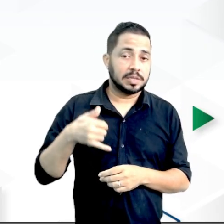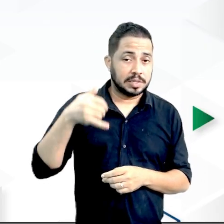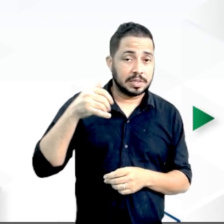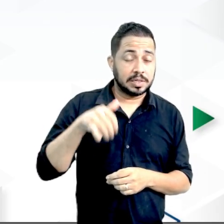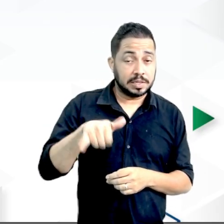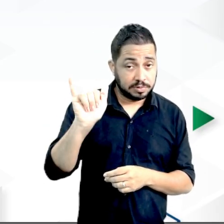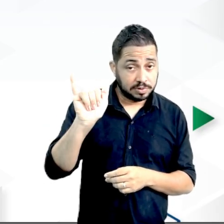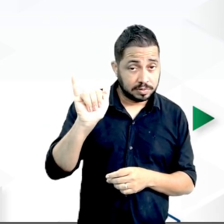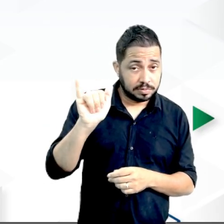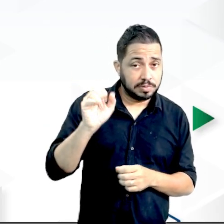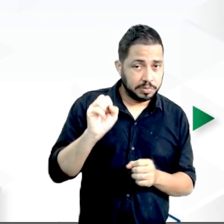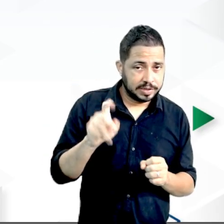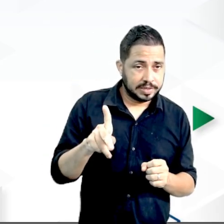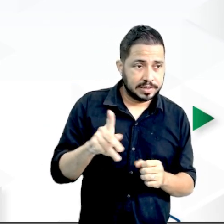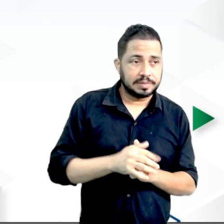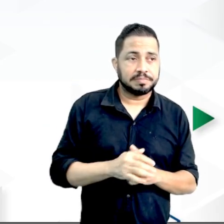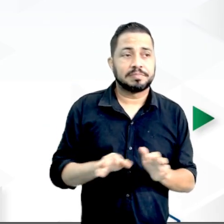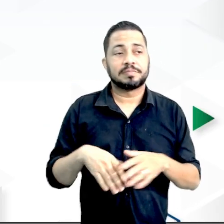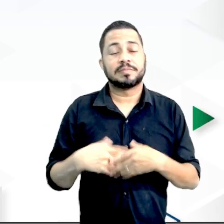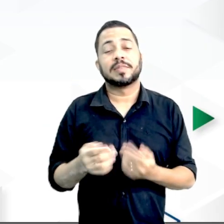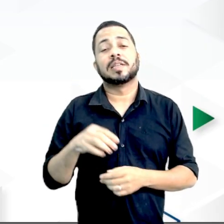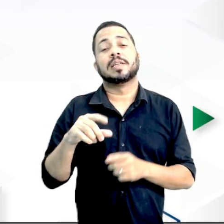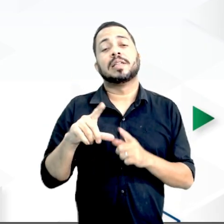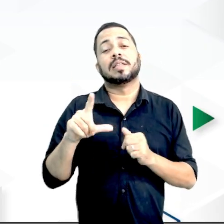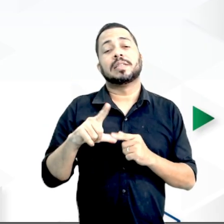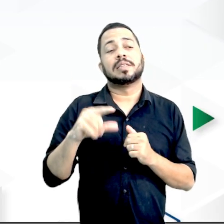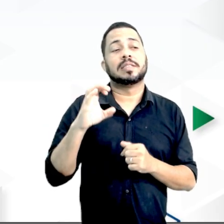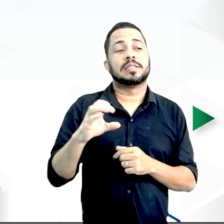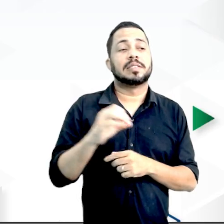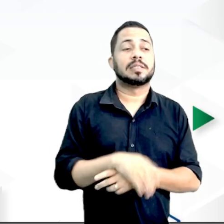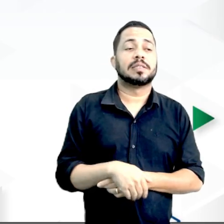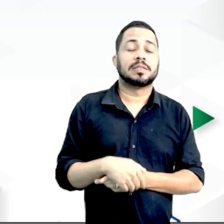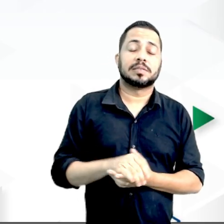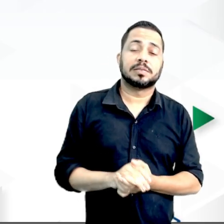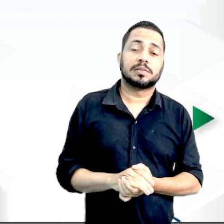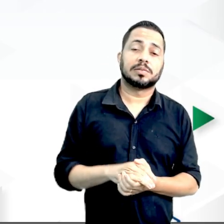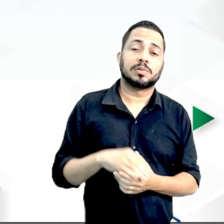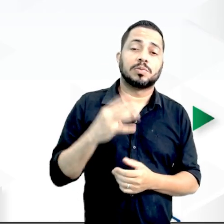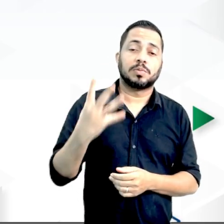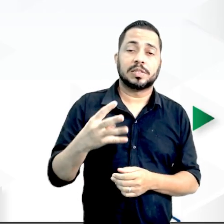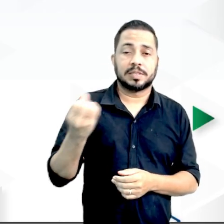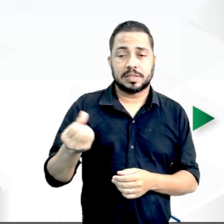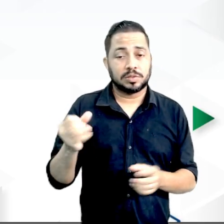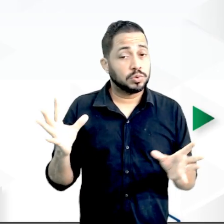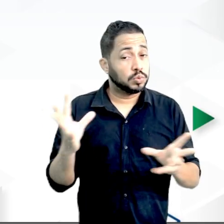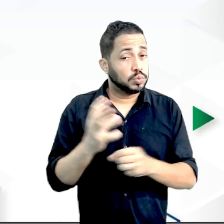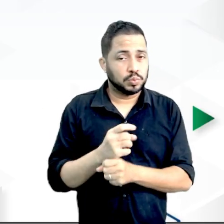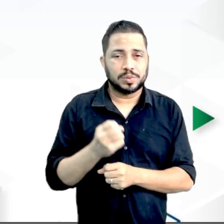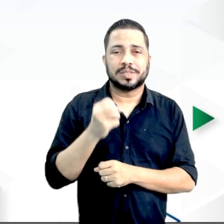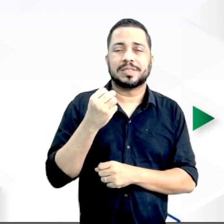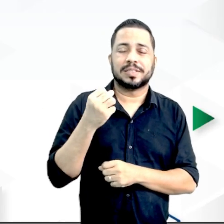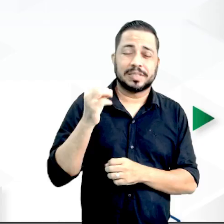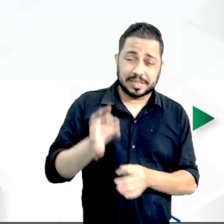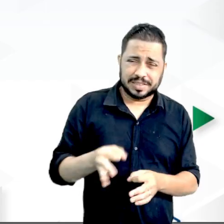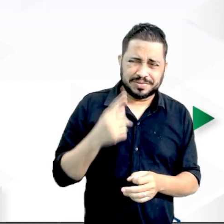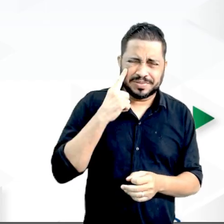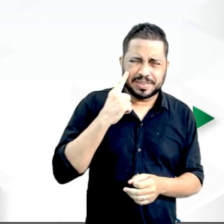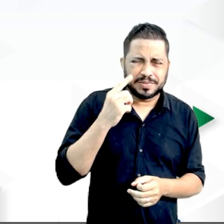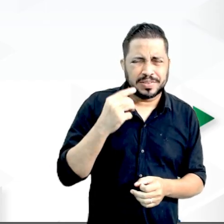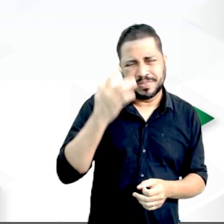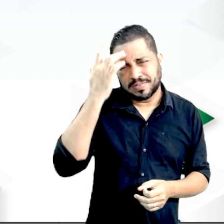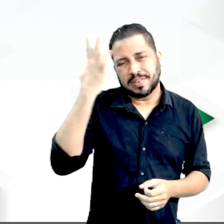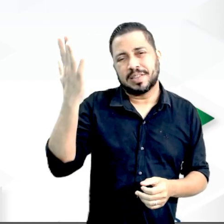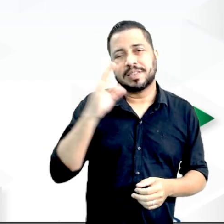Fechouzinho, tá? Fechou? E a letra C, 4 e 6. Tudo certinho até agora. Viu como é fácil responder essas